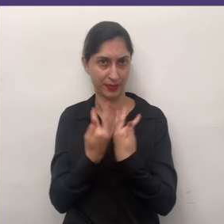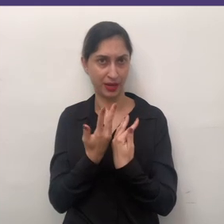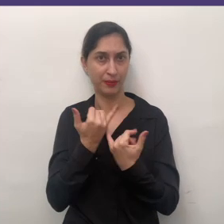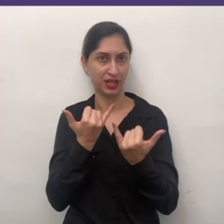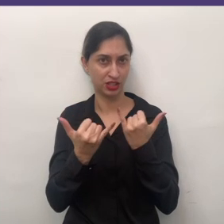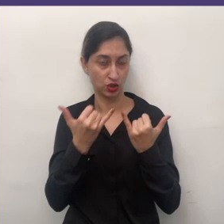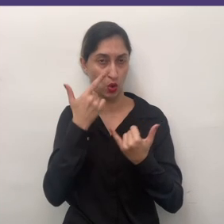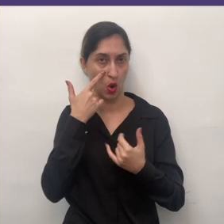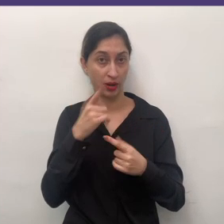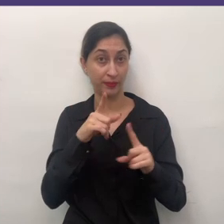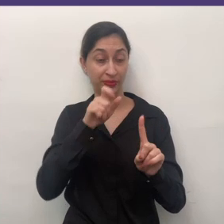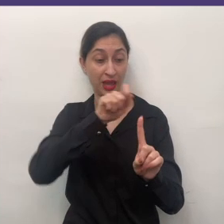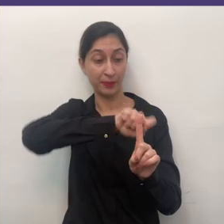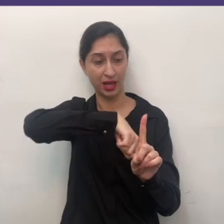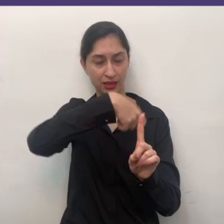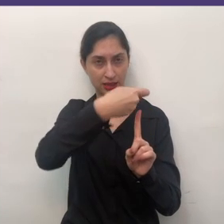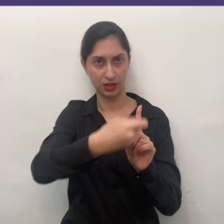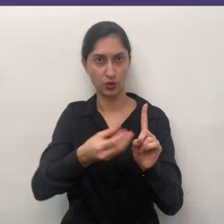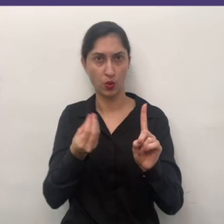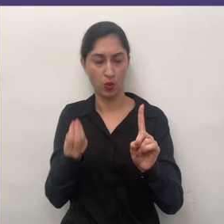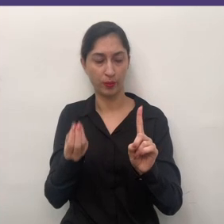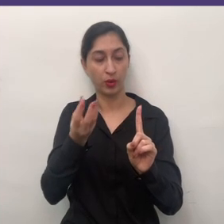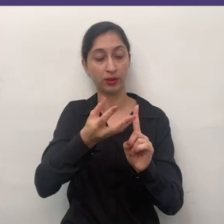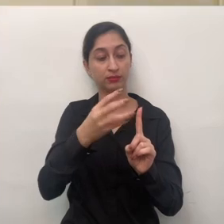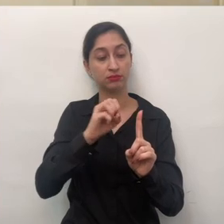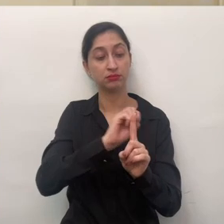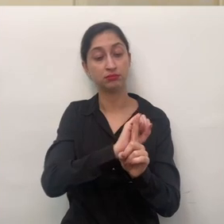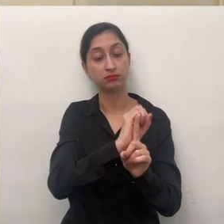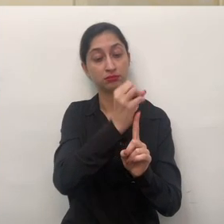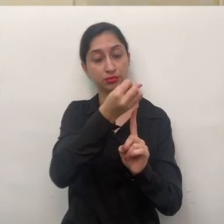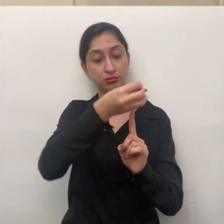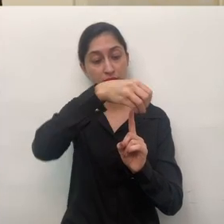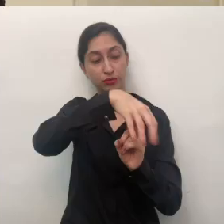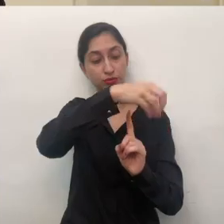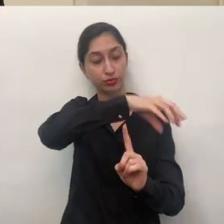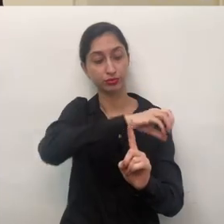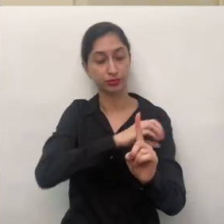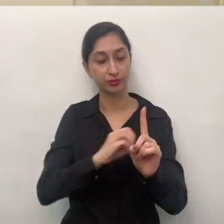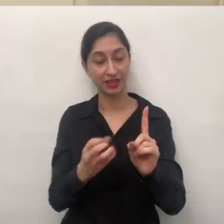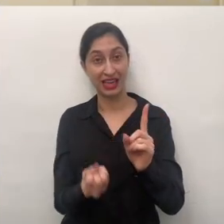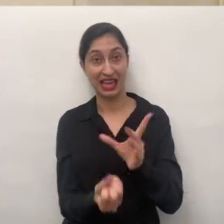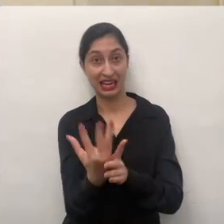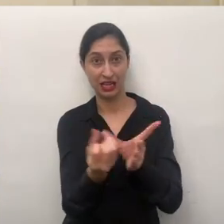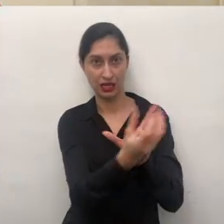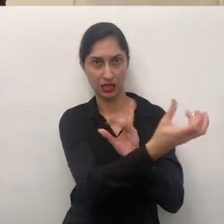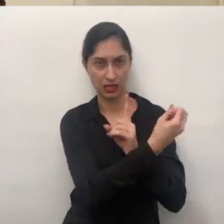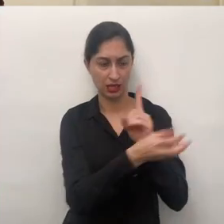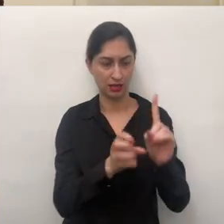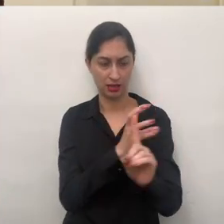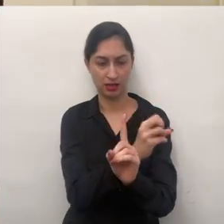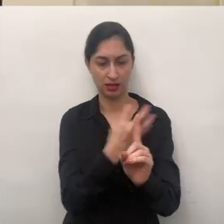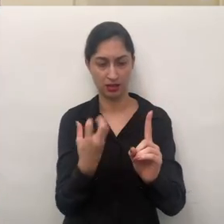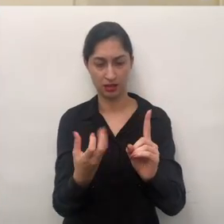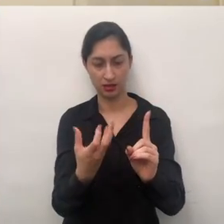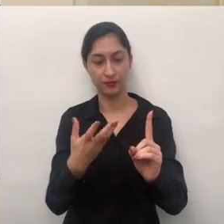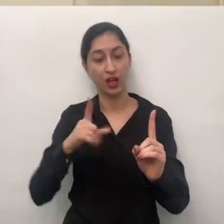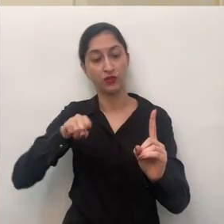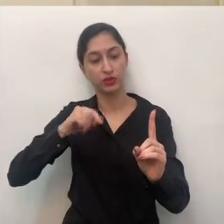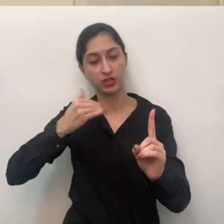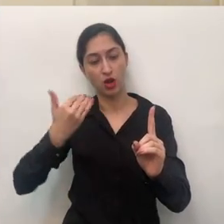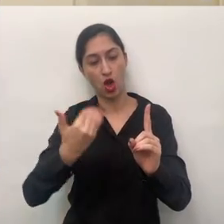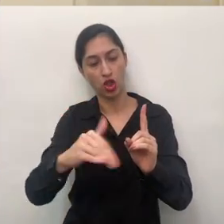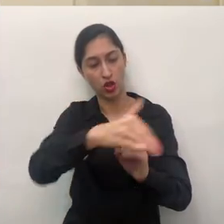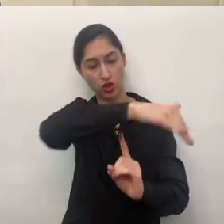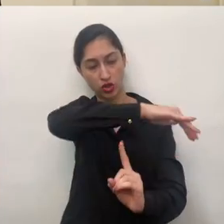porque a bananeira é um rizoma. Então nasce a primeira planta e nascem várias ao redor. Então você corta todas